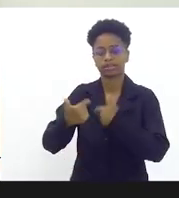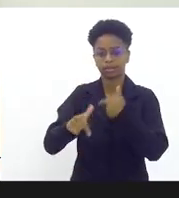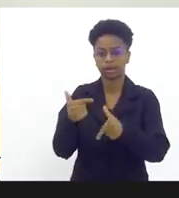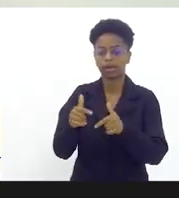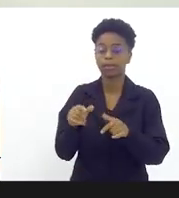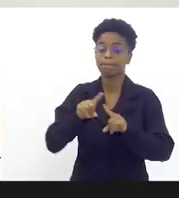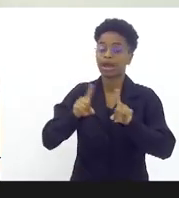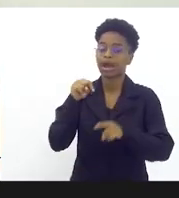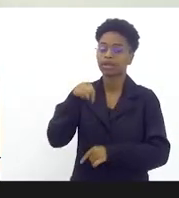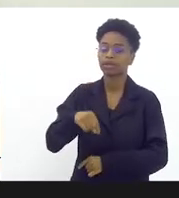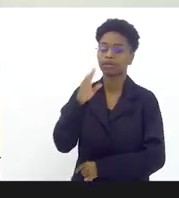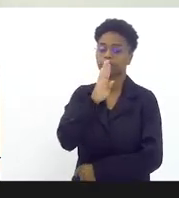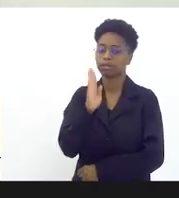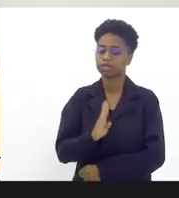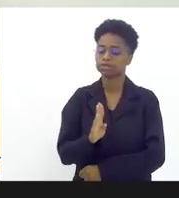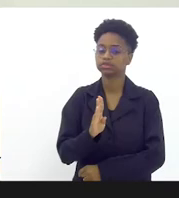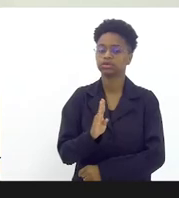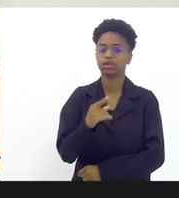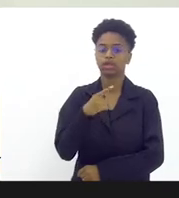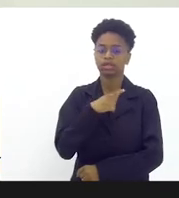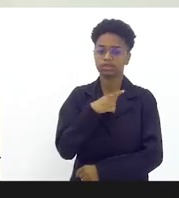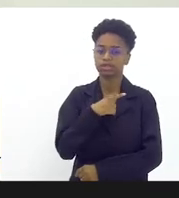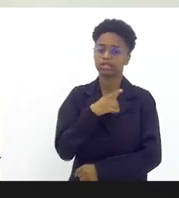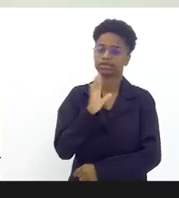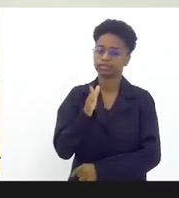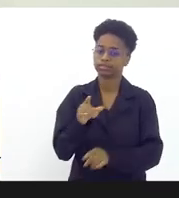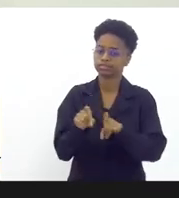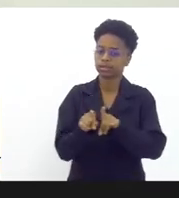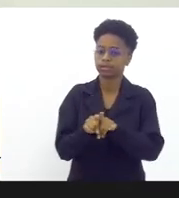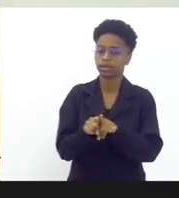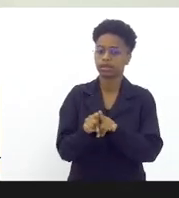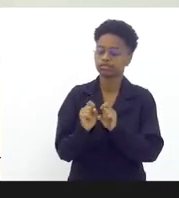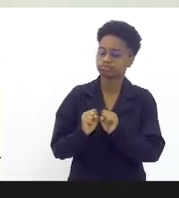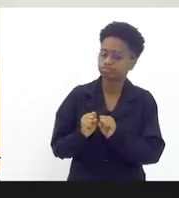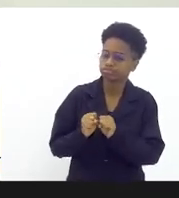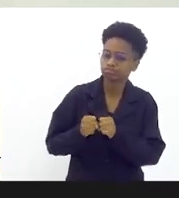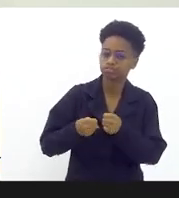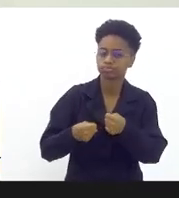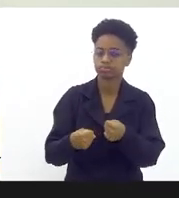aqui no Brasil, a gente tem programaticamente também envidado esforços para